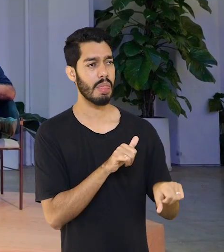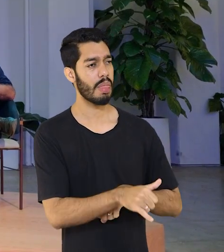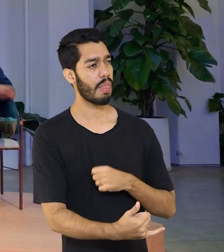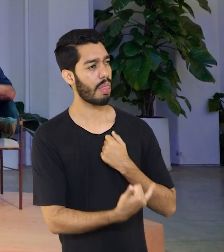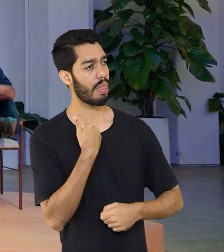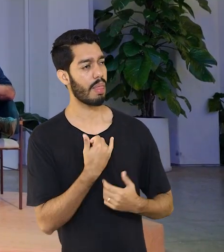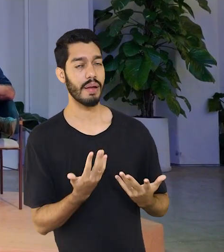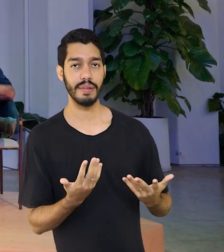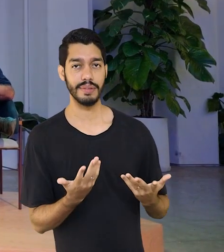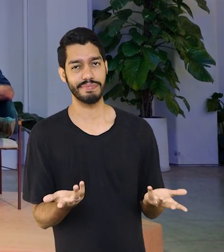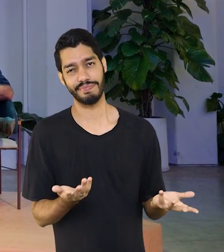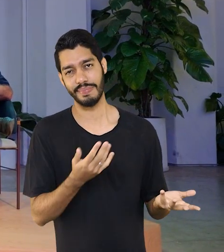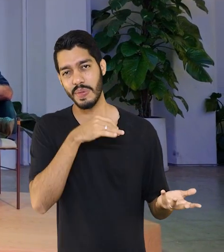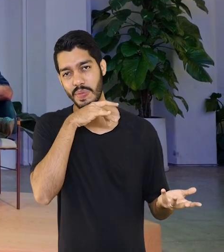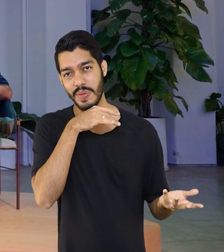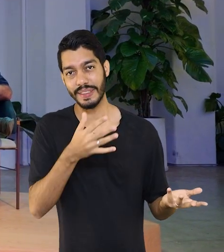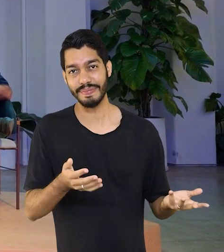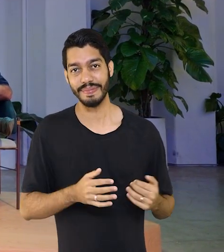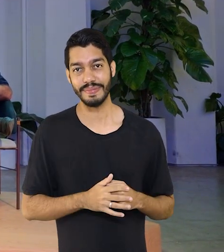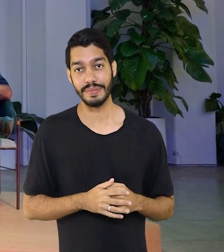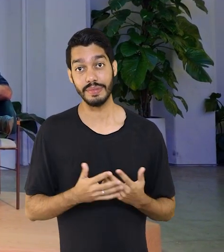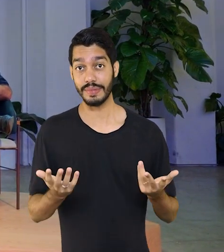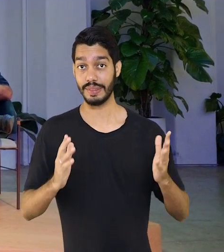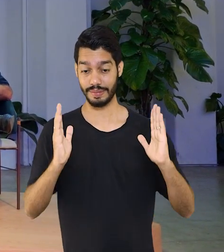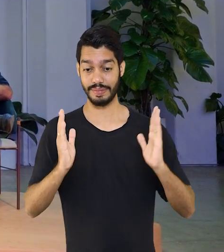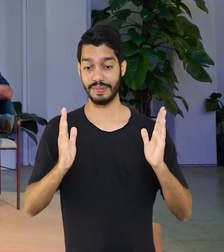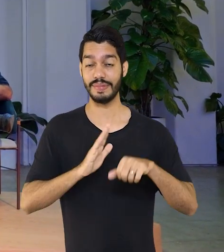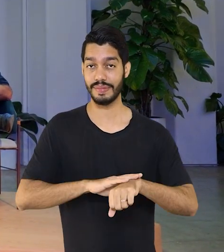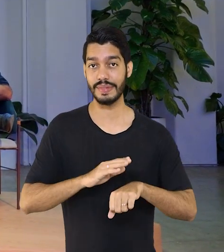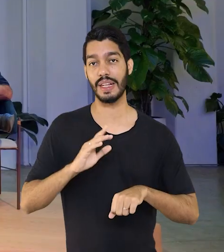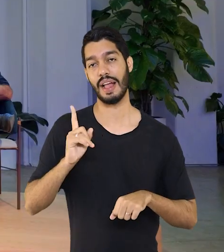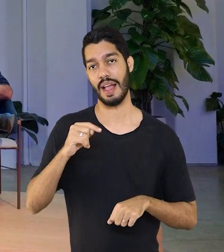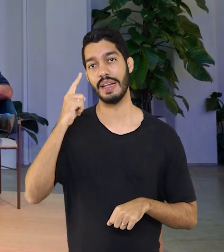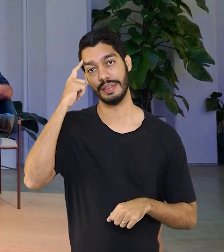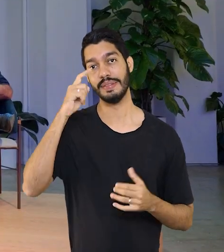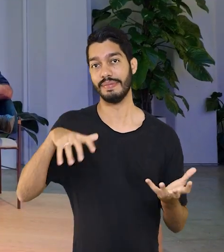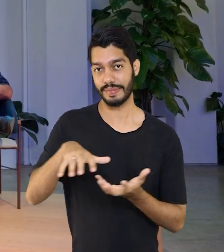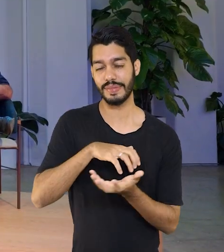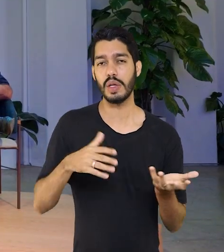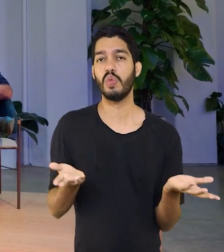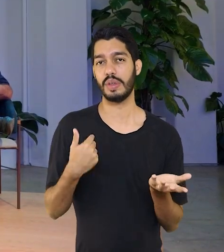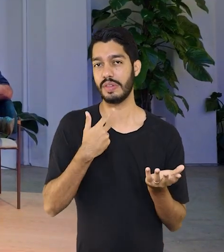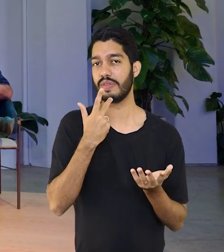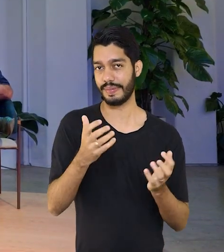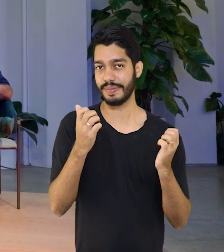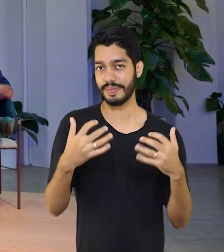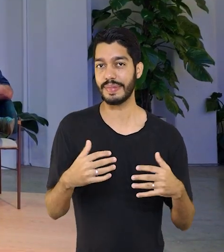E clima é extremamente complexo. Então, você não... Por exemplo, tivemos 5 anos que eu vou começar a comentar